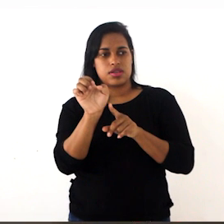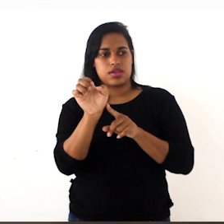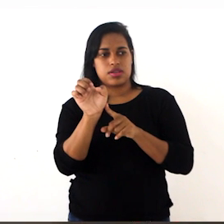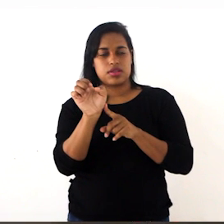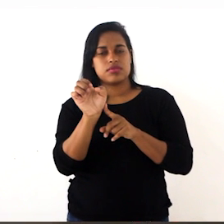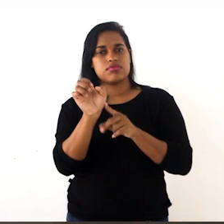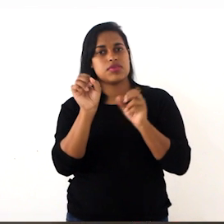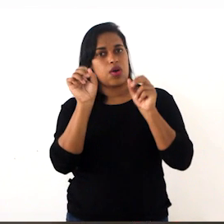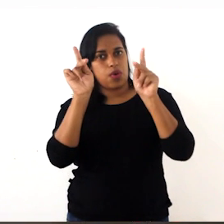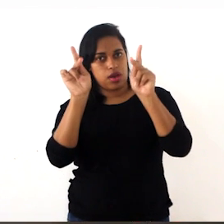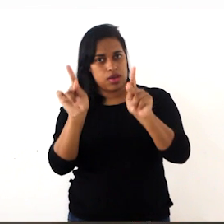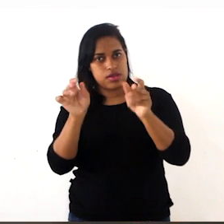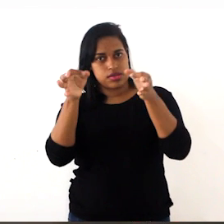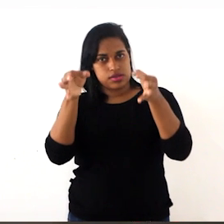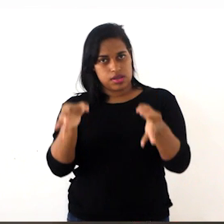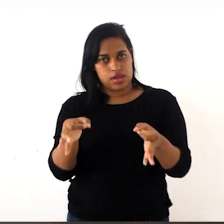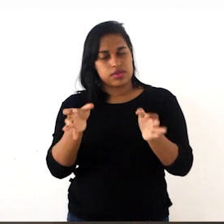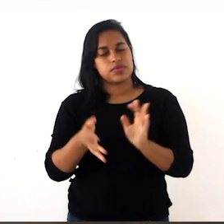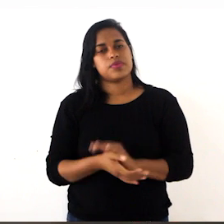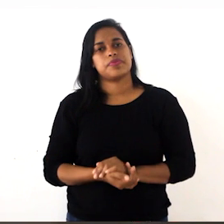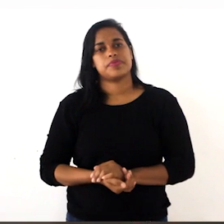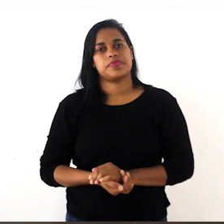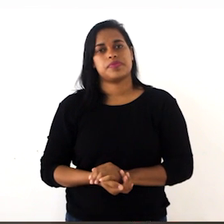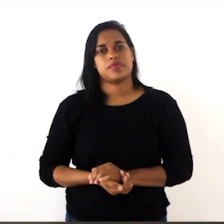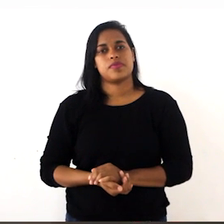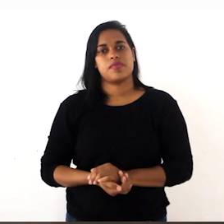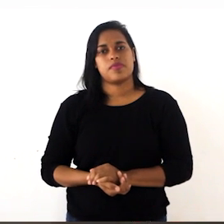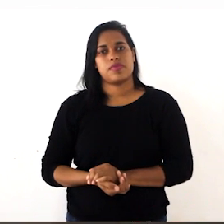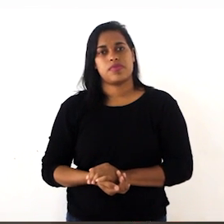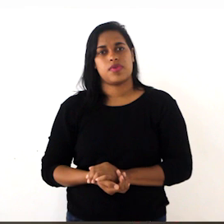tá funcional. Vamos colocar aqui